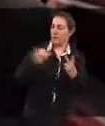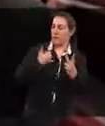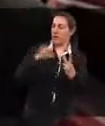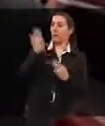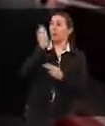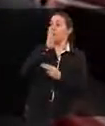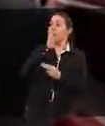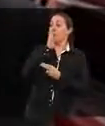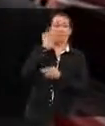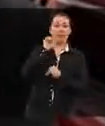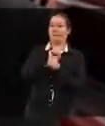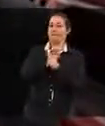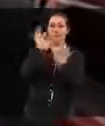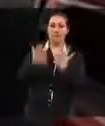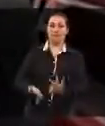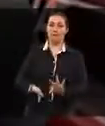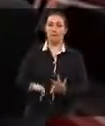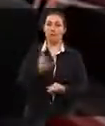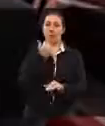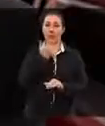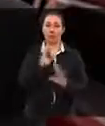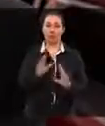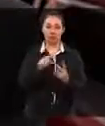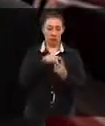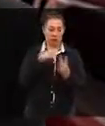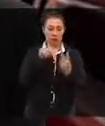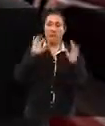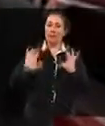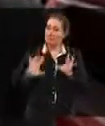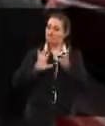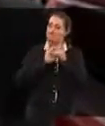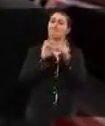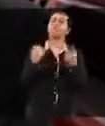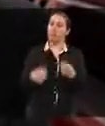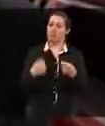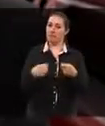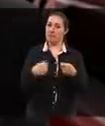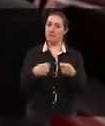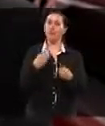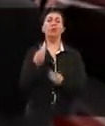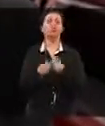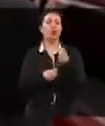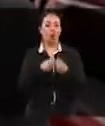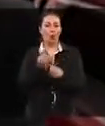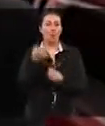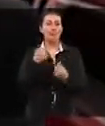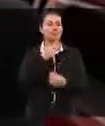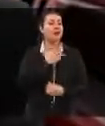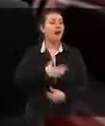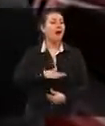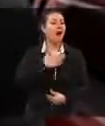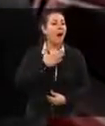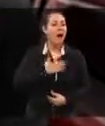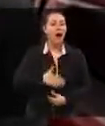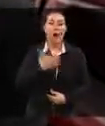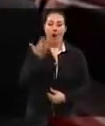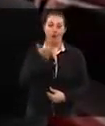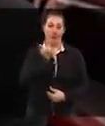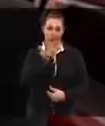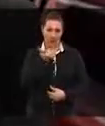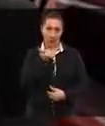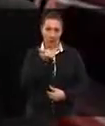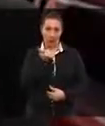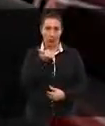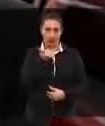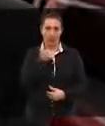Então, a ação desses 2 hormônios vai dizer para você estar saciado, né? Então, o que você tem que fazer? Comer lentamente, porque demora um tempo